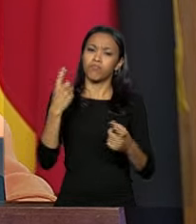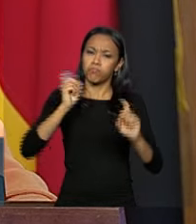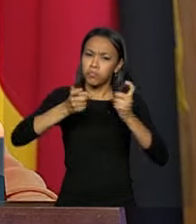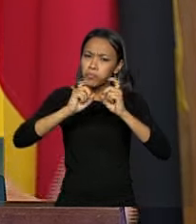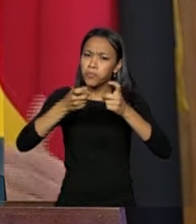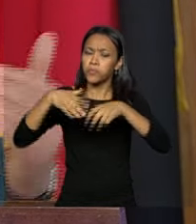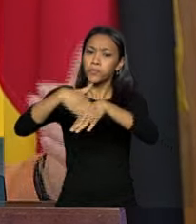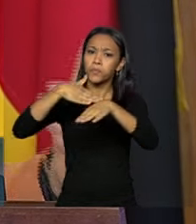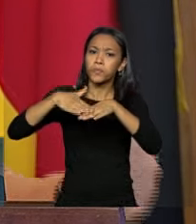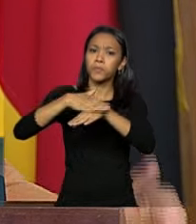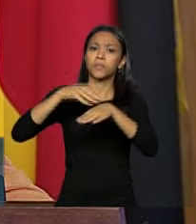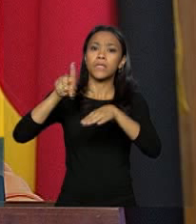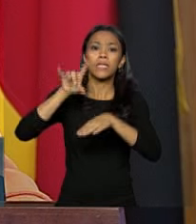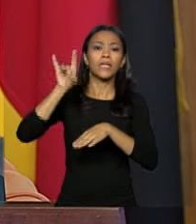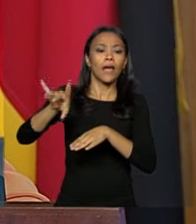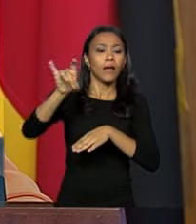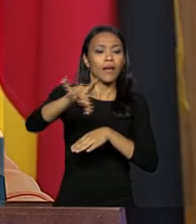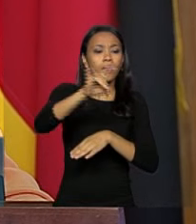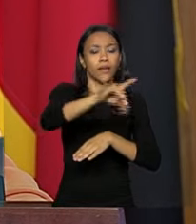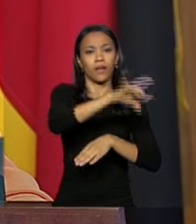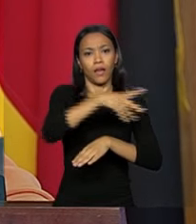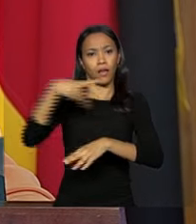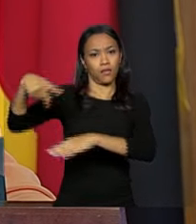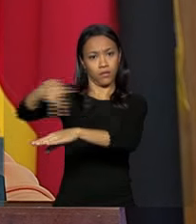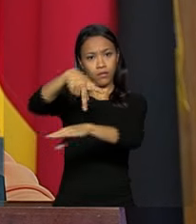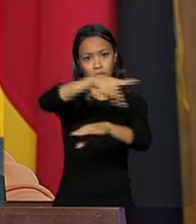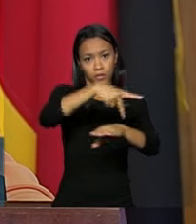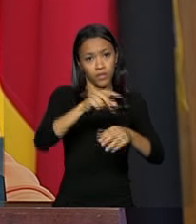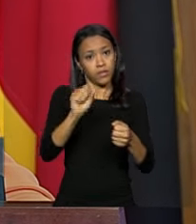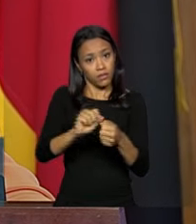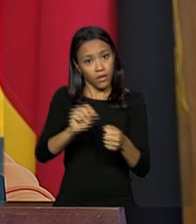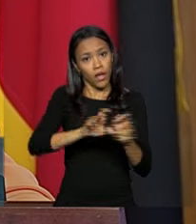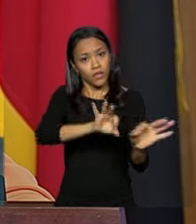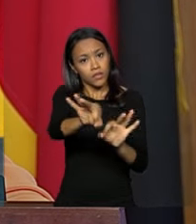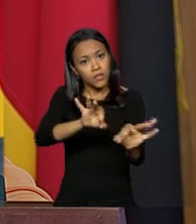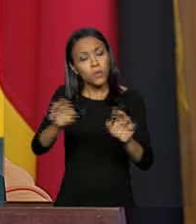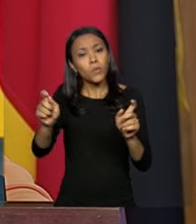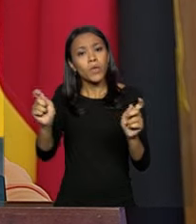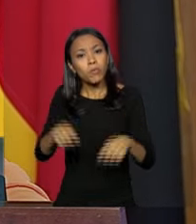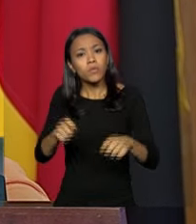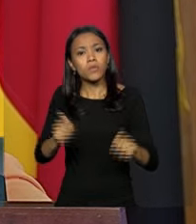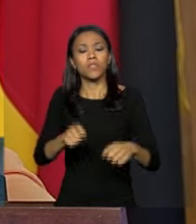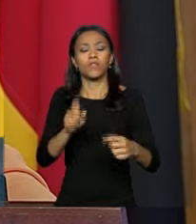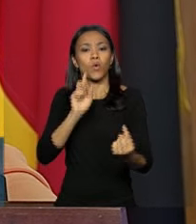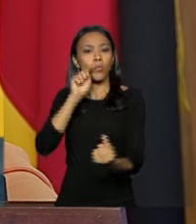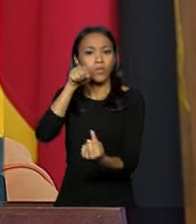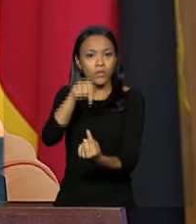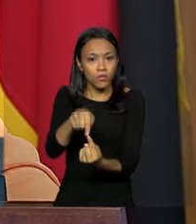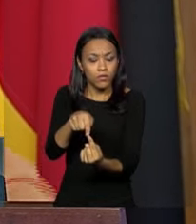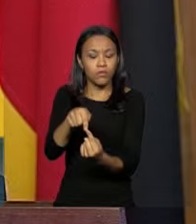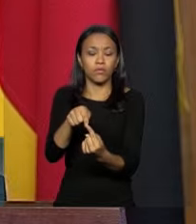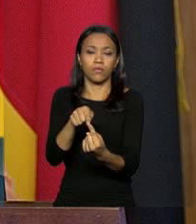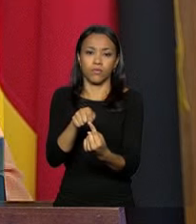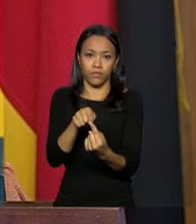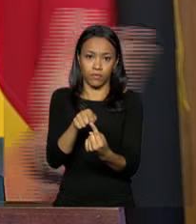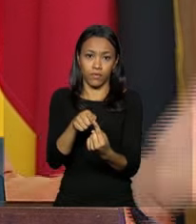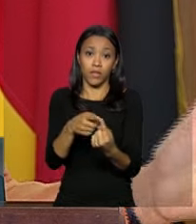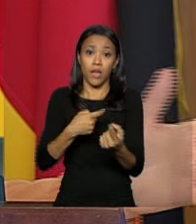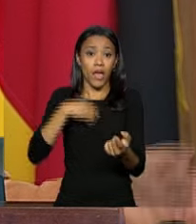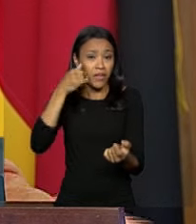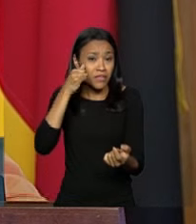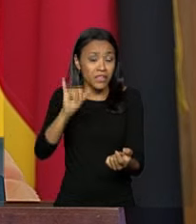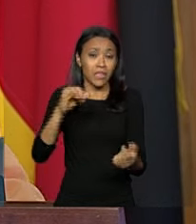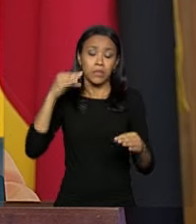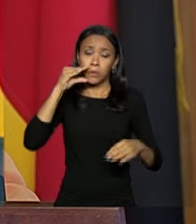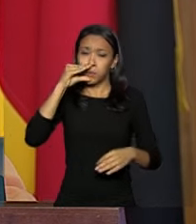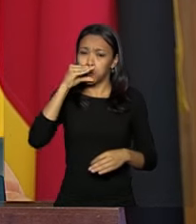cada um faça aquilo que seja possível fazer para que o objetivo conjunto, ou seja, do aquecimento, limitar